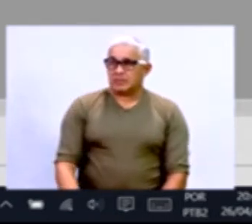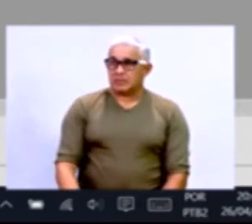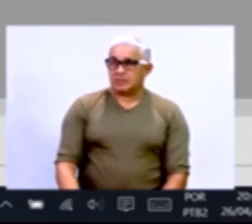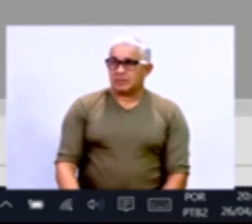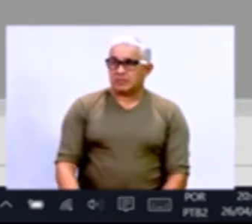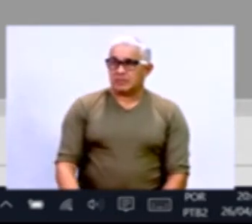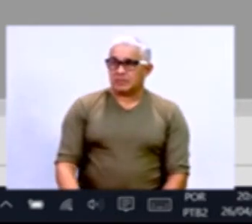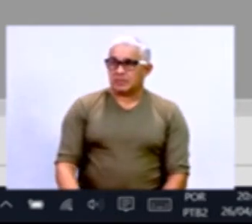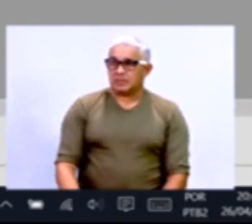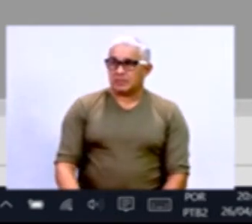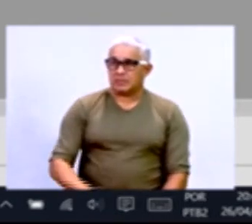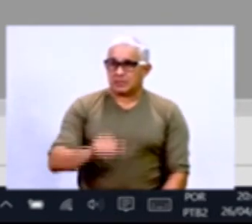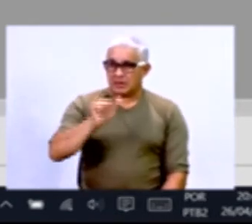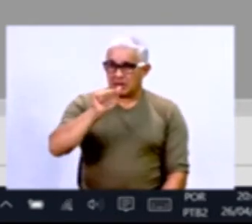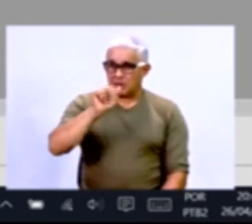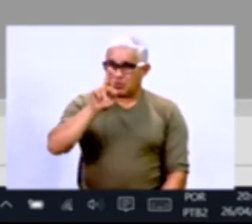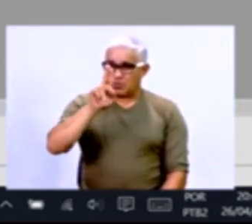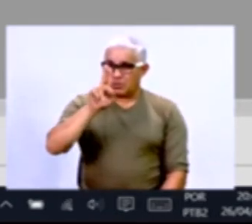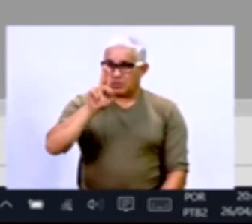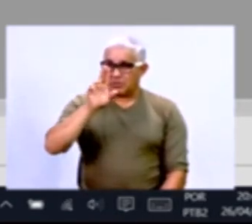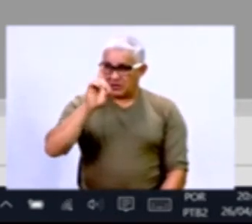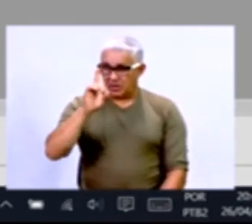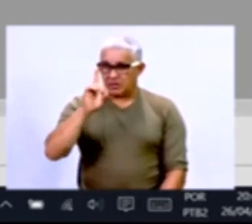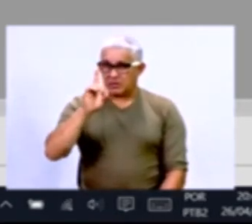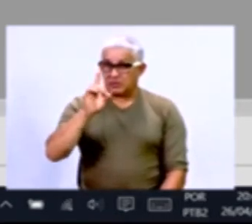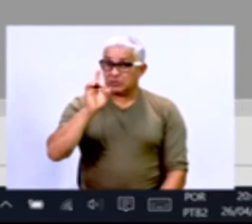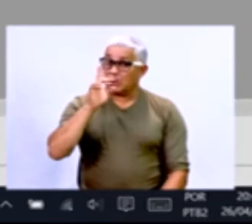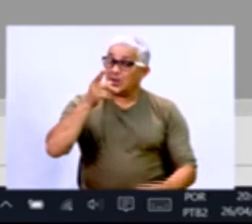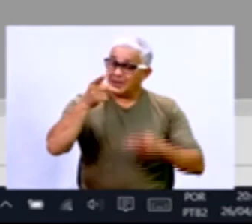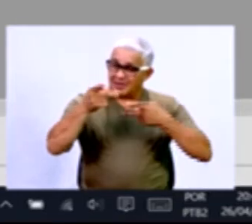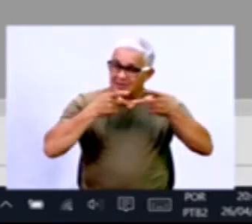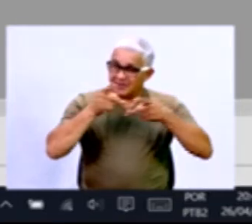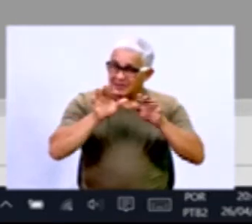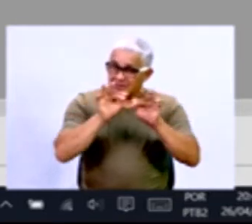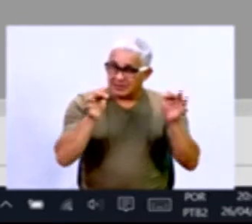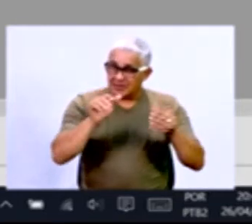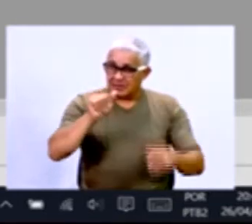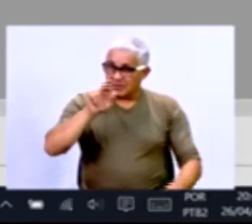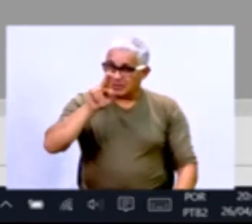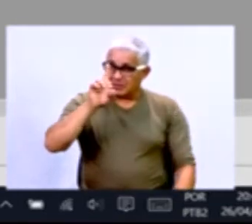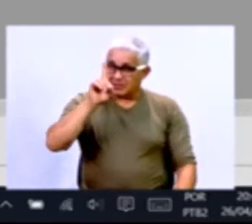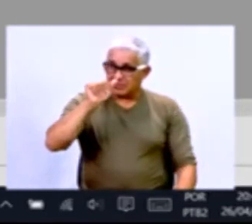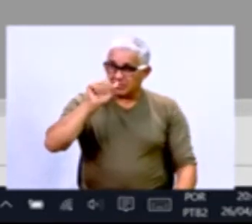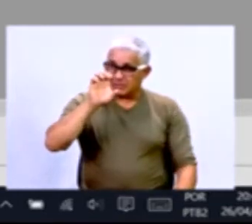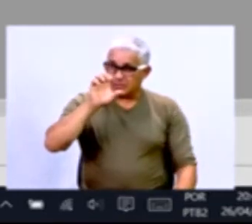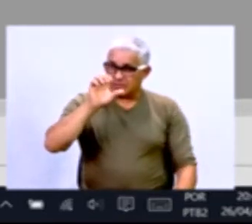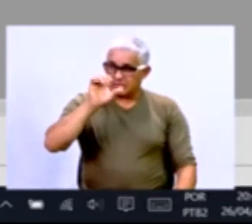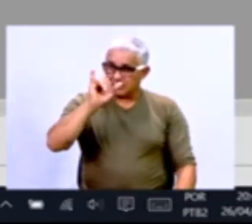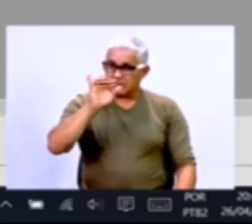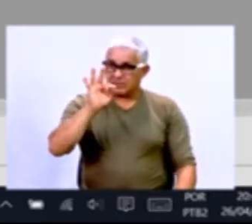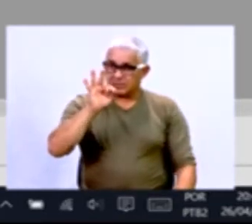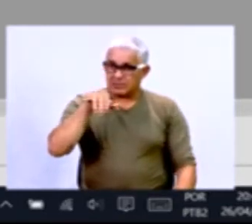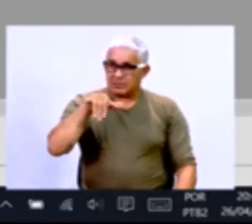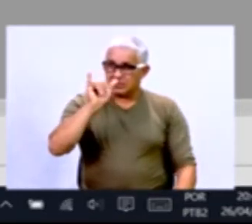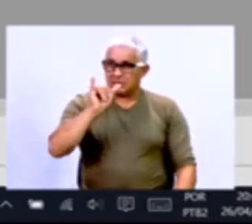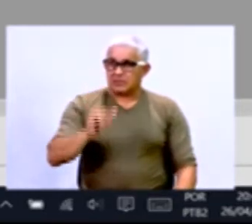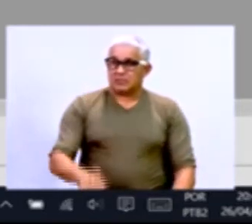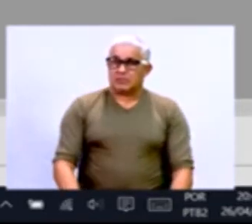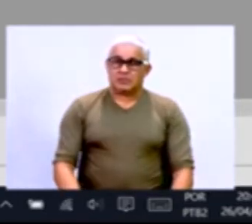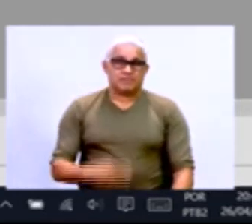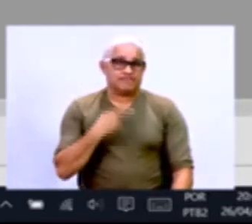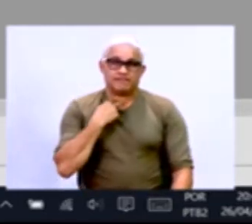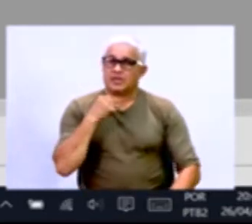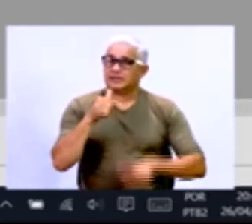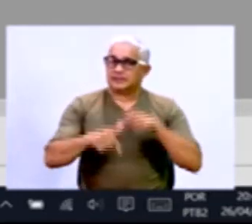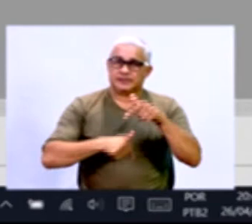é o nosso arquivo de áudio finalizado. Ele é só o projeto Audacity. Isso quando, eu já não posso mais